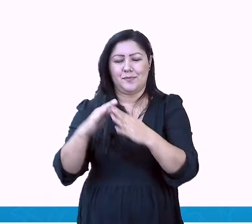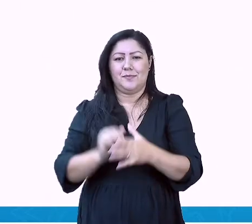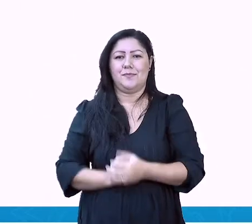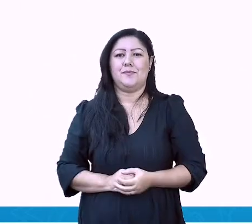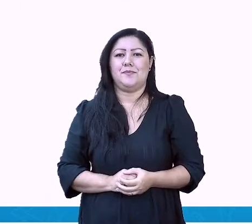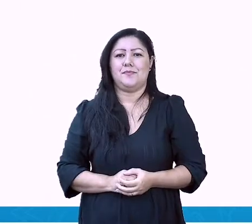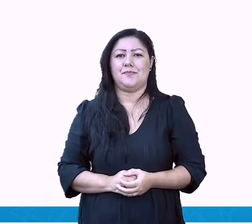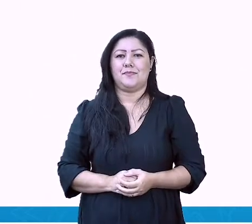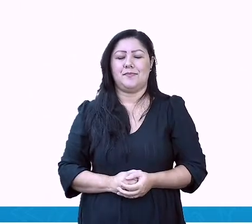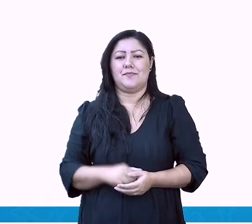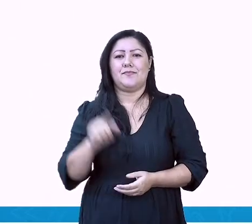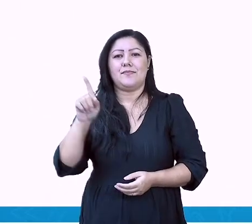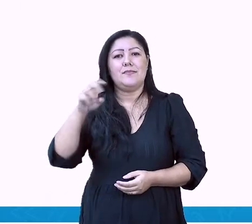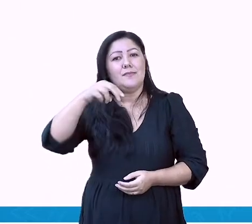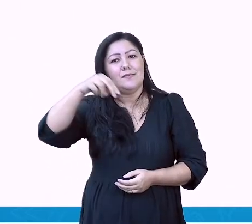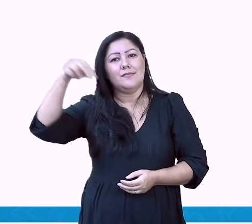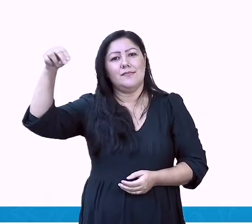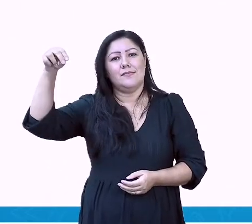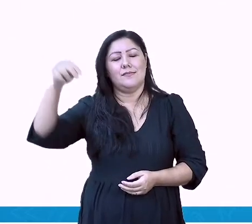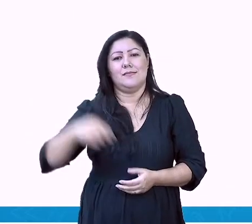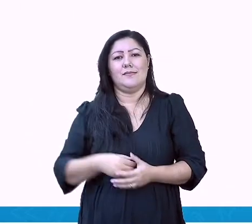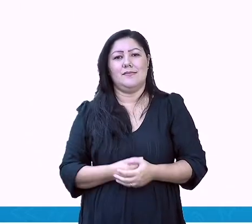no sertão nordestino.